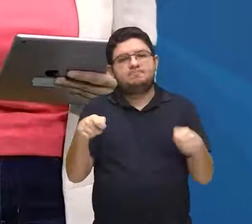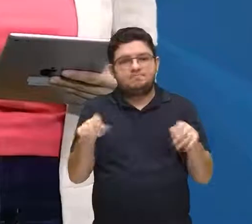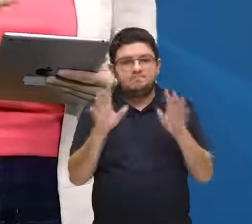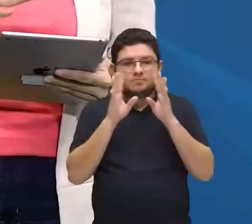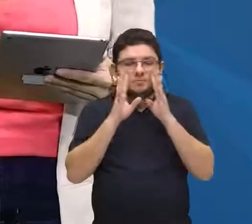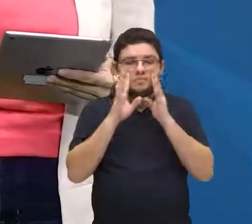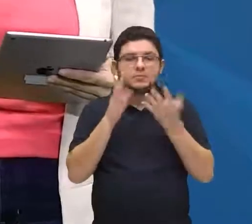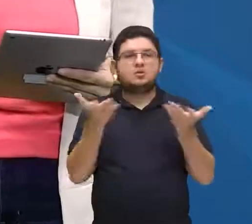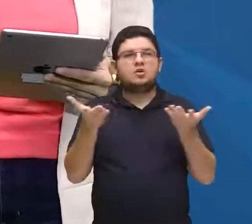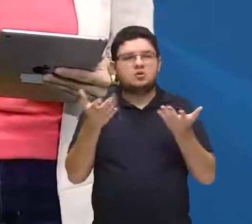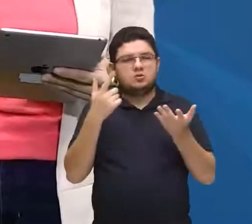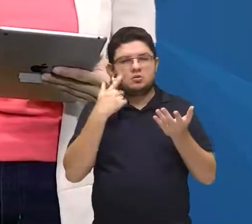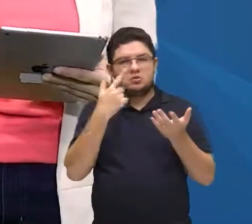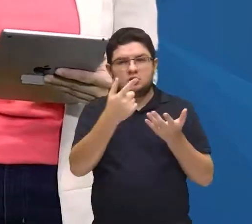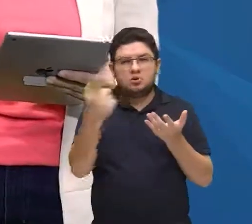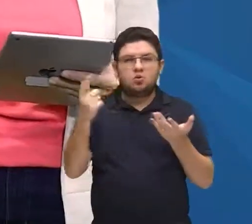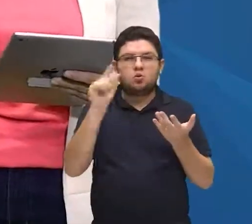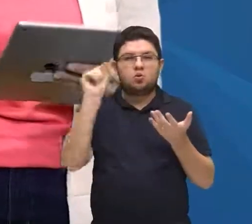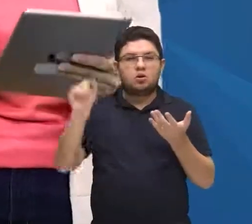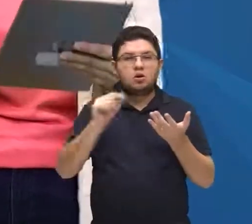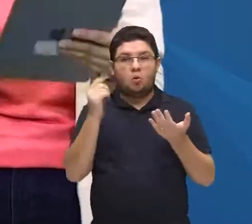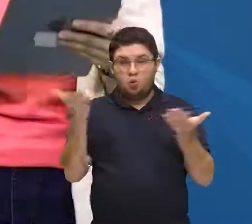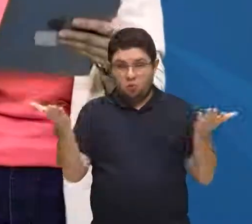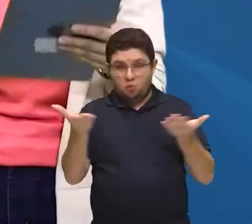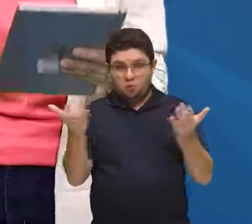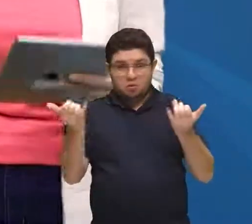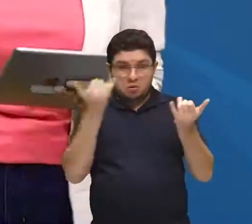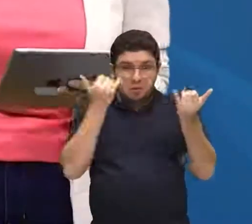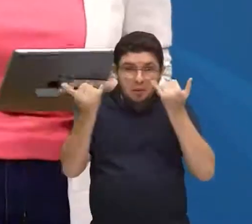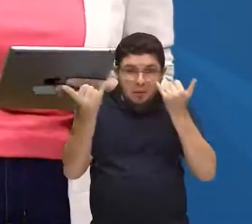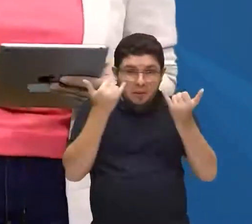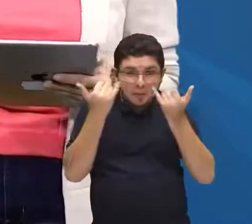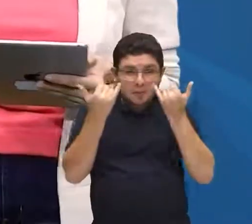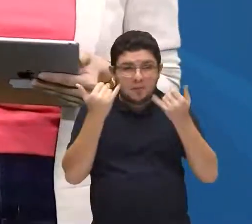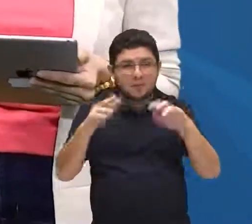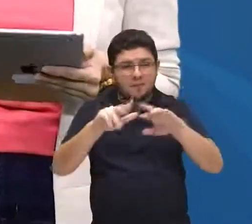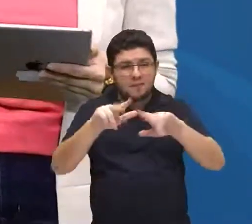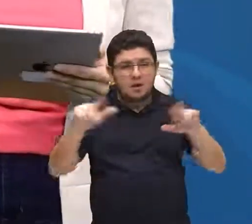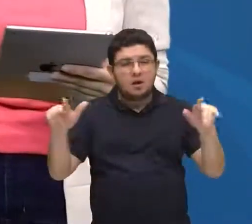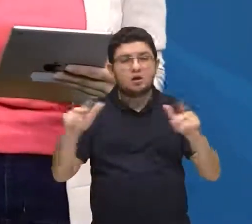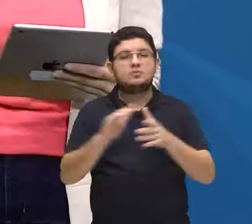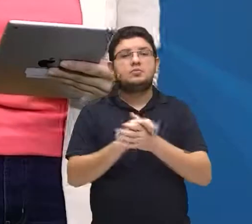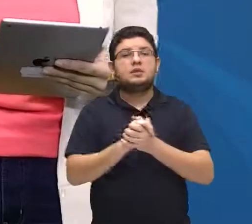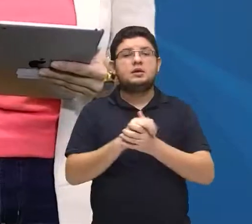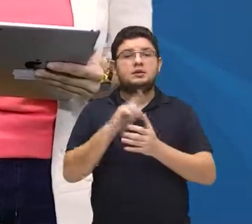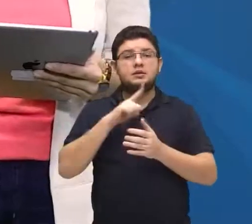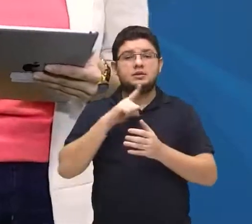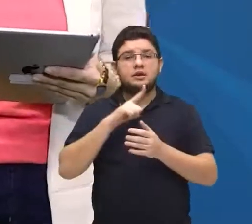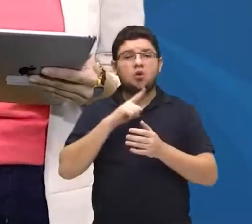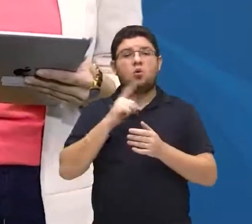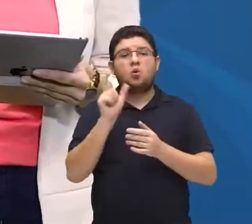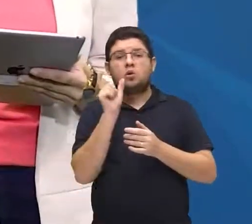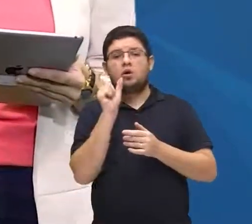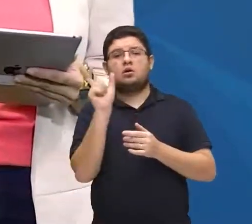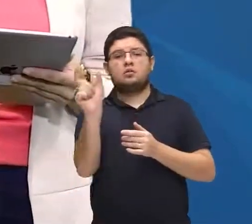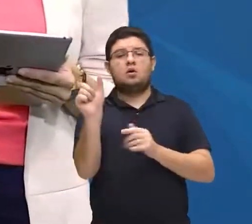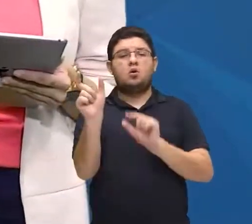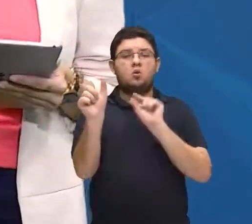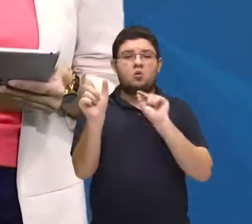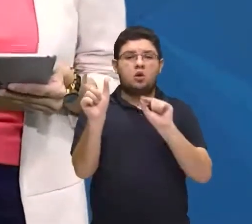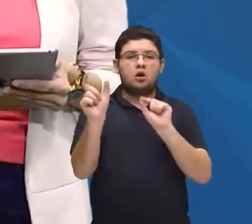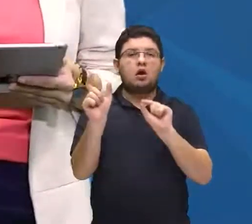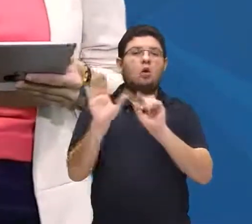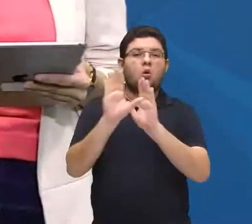uma quantidade de informação muito grande. A gente tem um termo, né, diretora, falando aqui um pouquinho a definição de